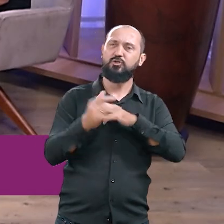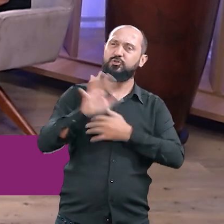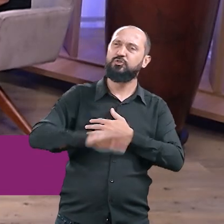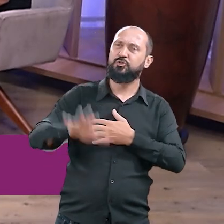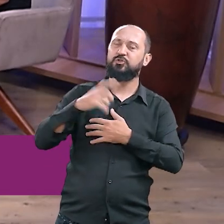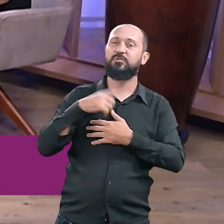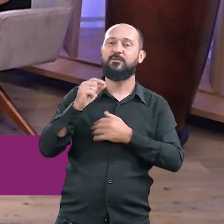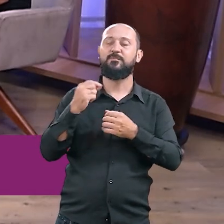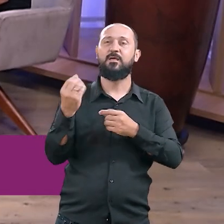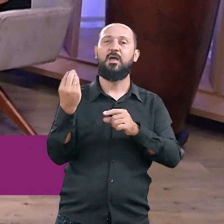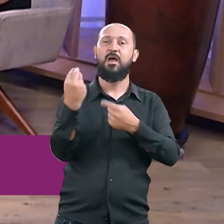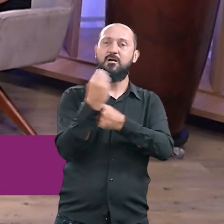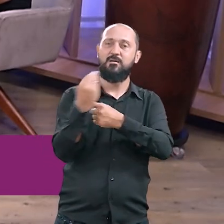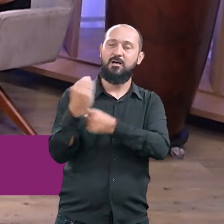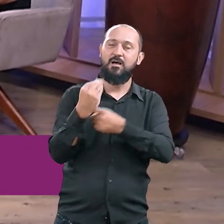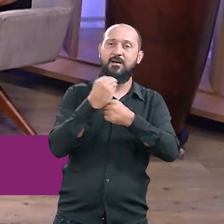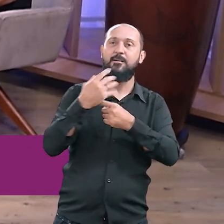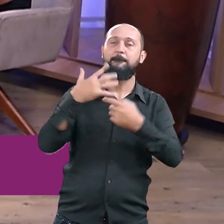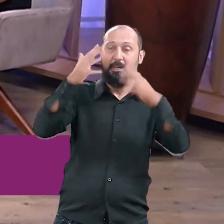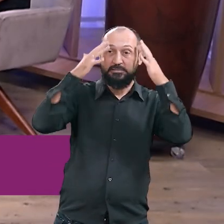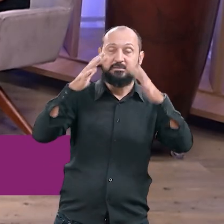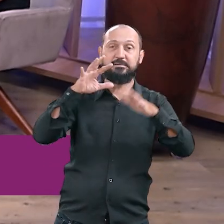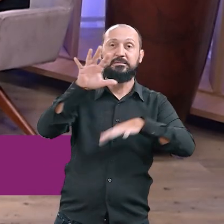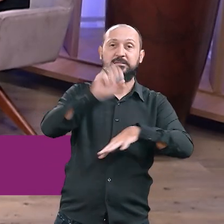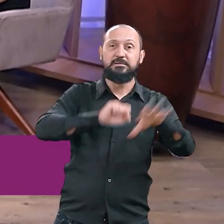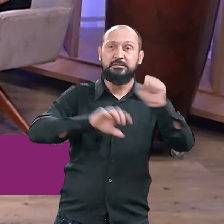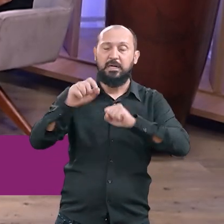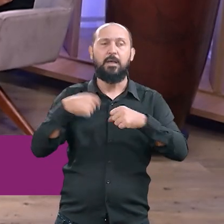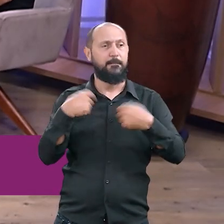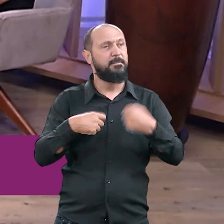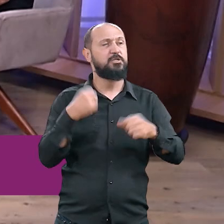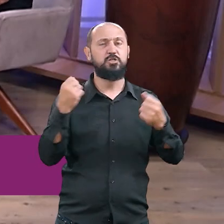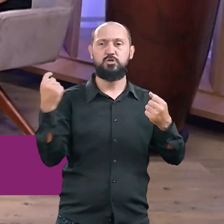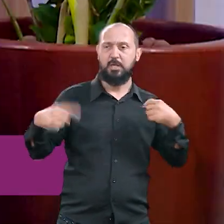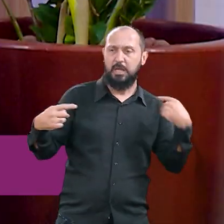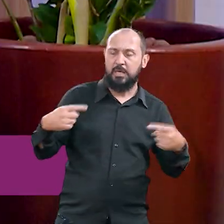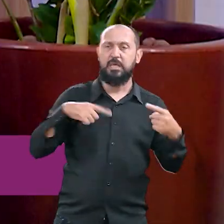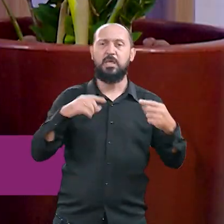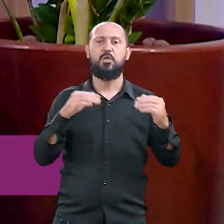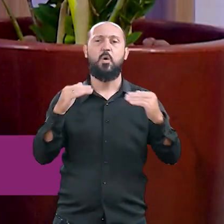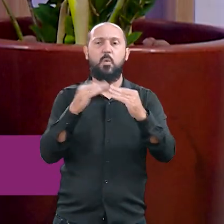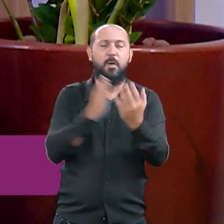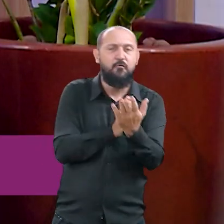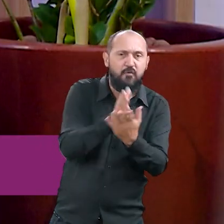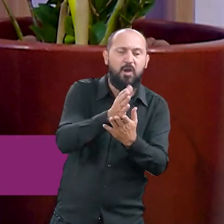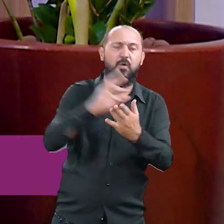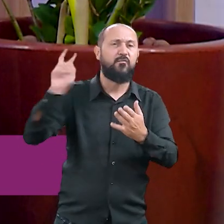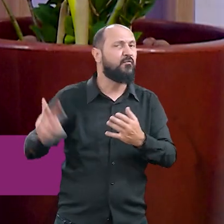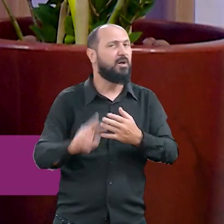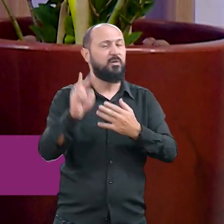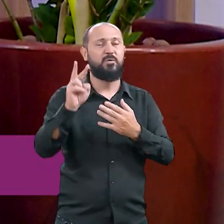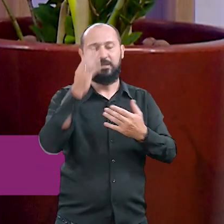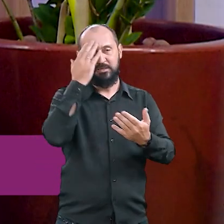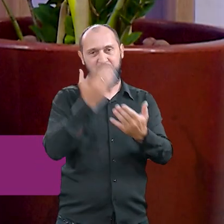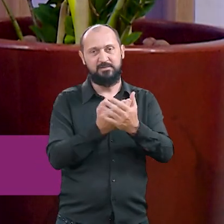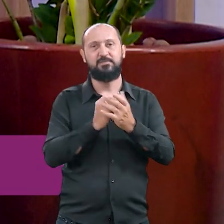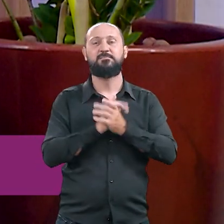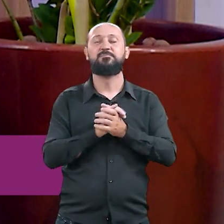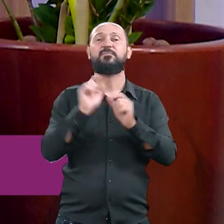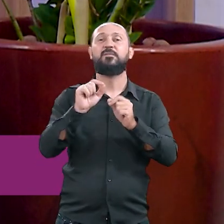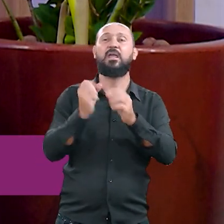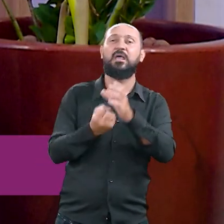candidato para ver o que ele falou sobre aquilo, porque se, por exemplo, foi algo que foi falado, foi um vazamento de conteúdo que de fato aconteceu,